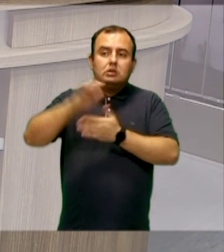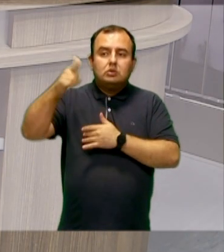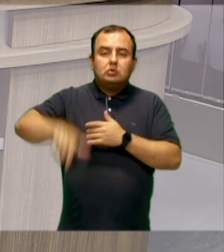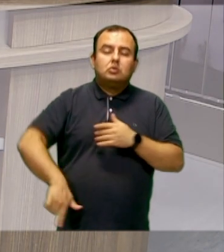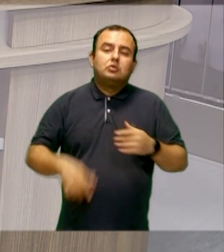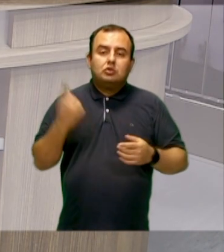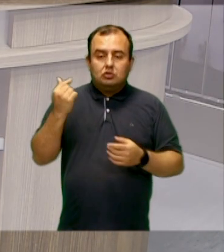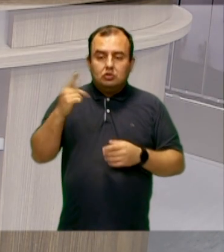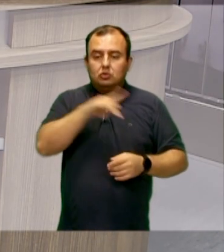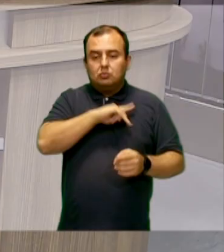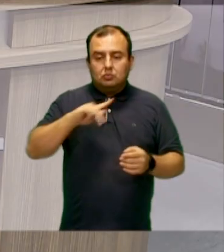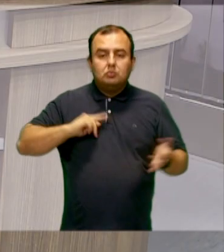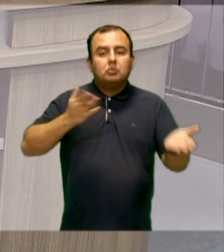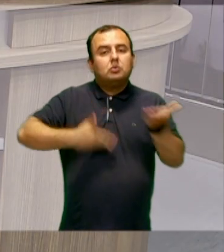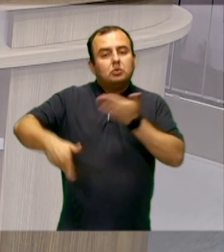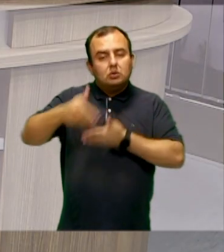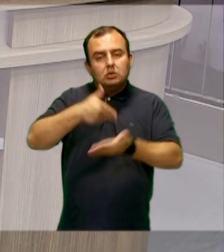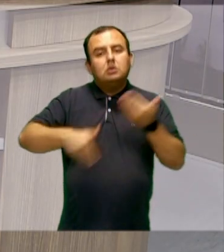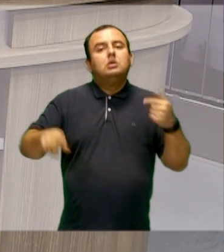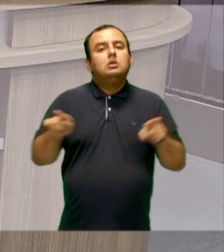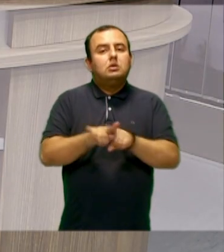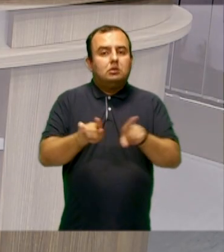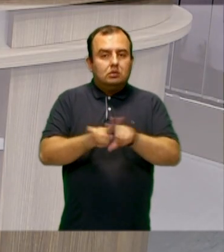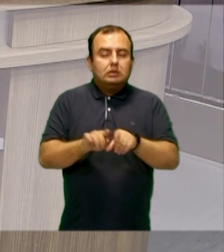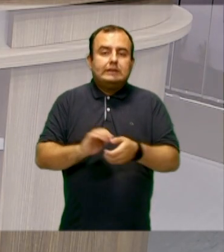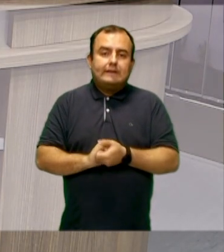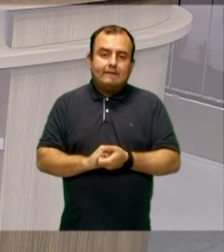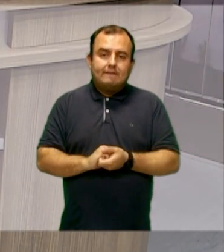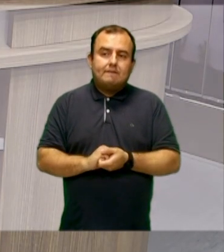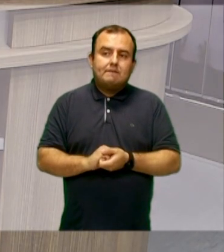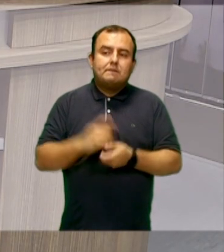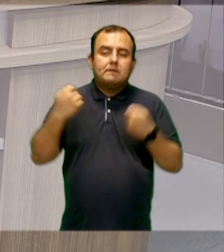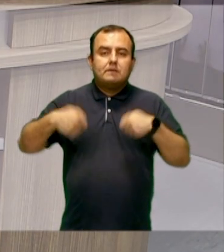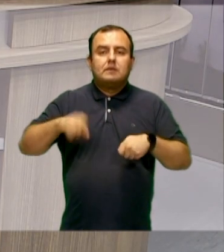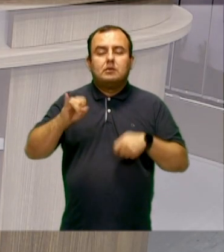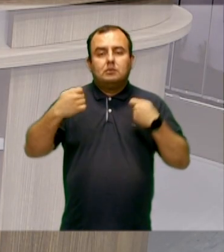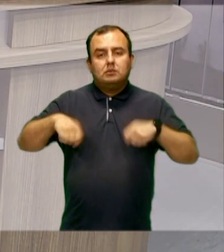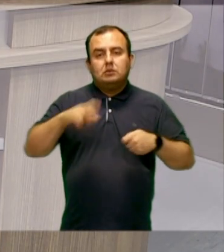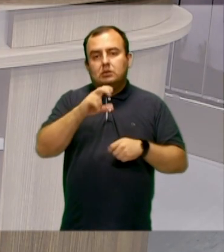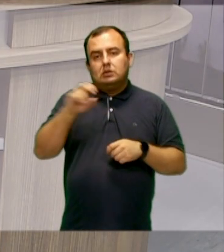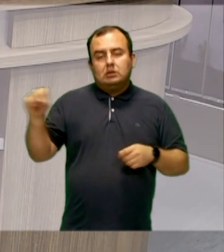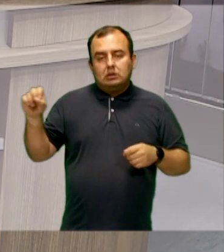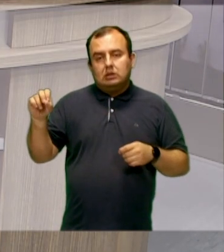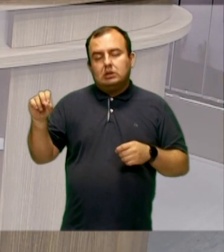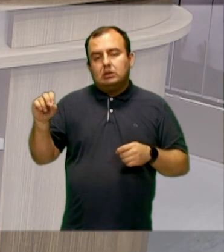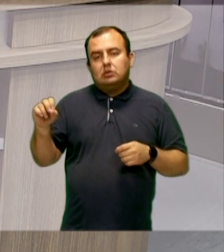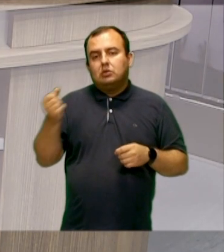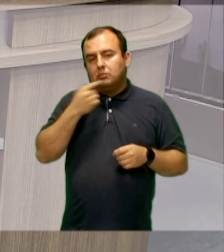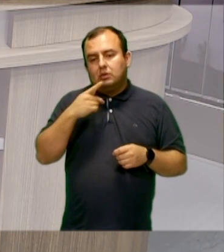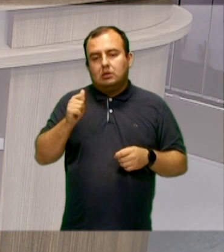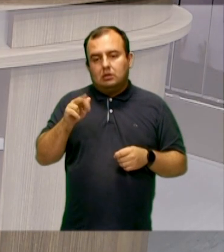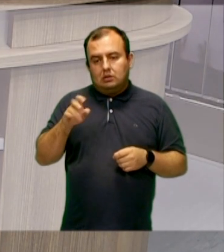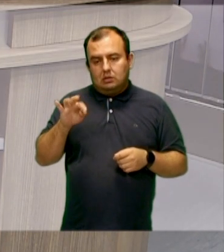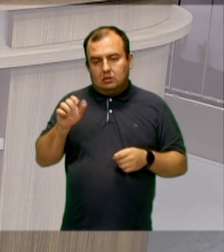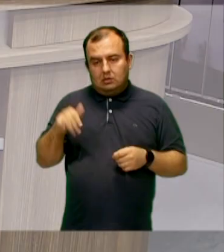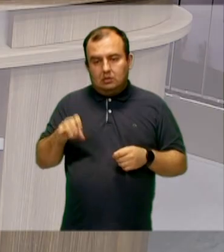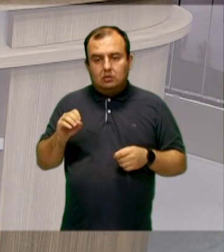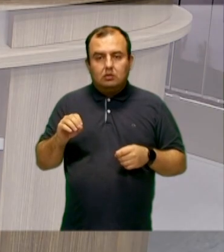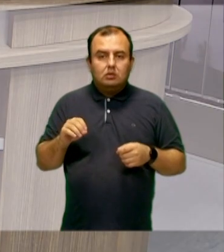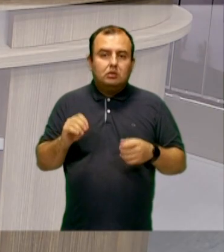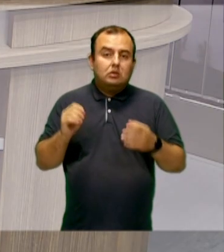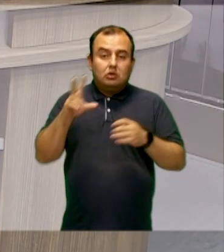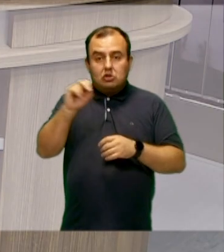público envolvido. Então, se eu preciso de 500 caixas de paracetamol no mês, para que eu vou comprar, 10